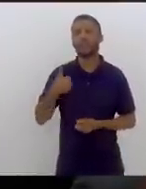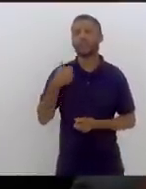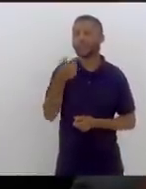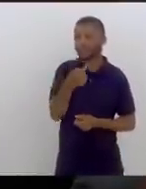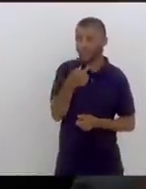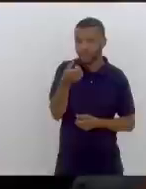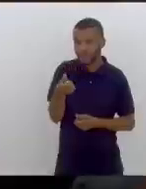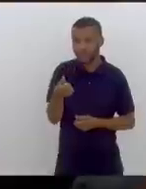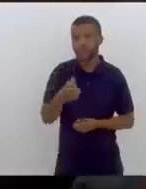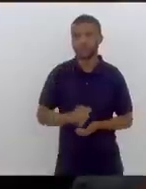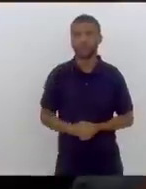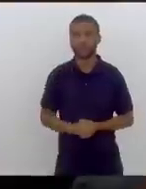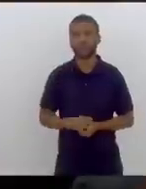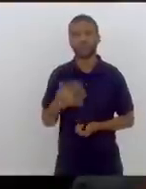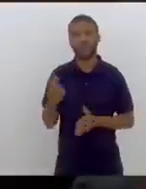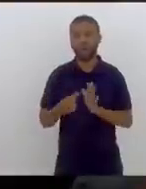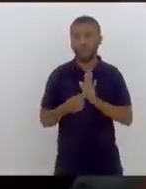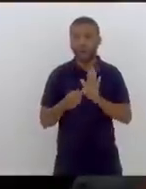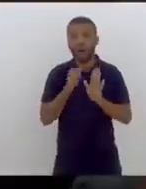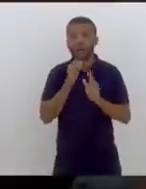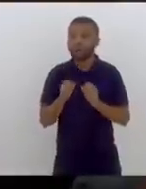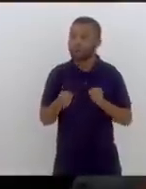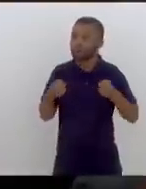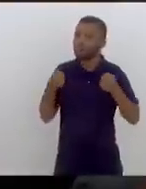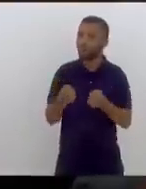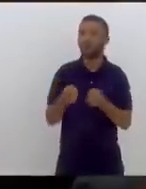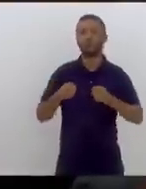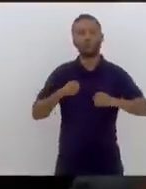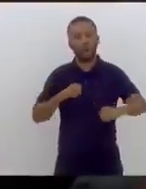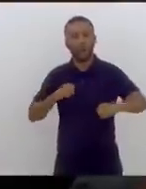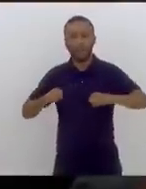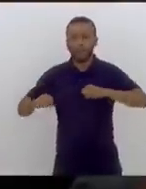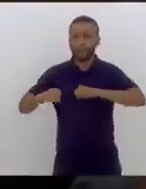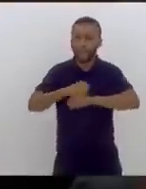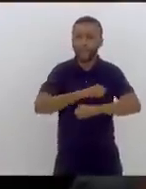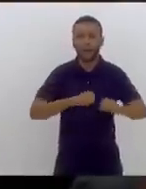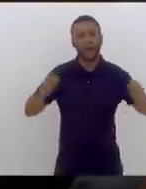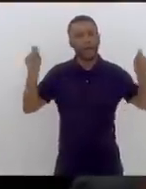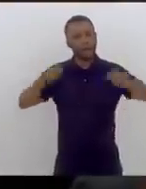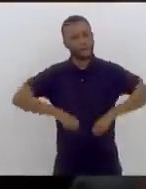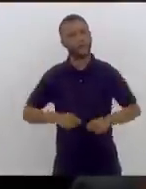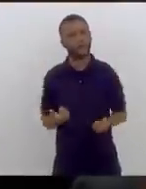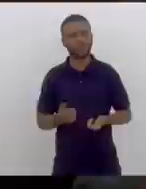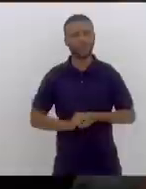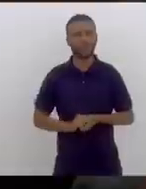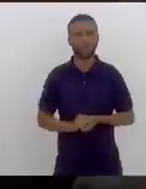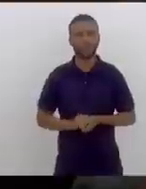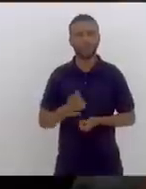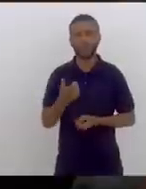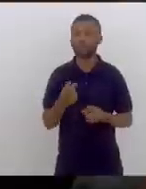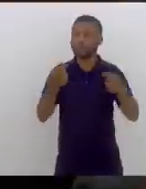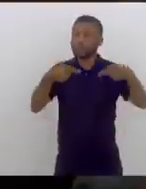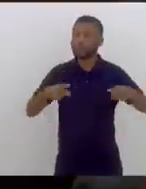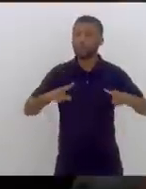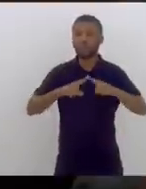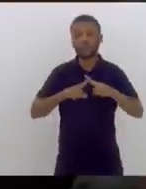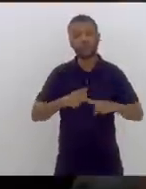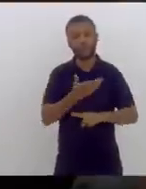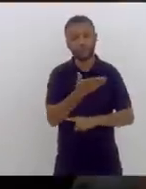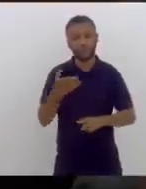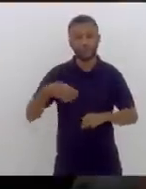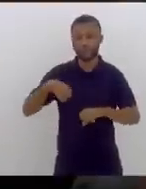então é uma demonstração de esforço é uma demonstração de que é possível e eu quero fazer um desafio Deputado